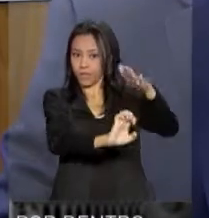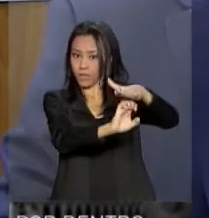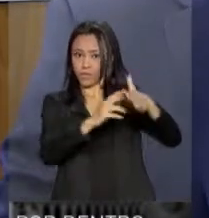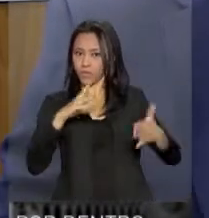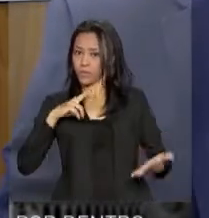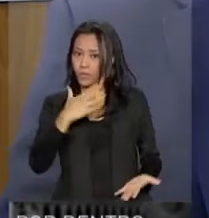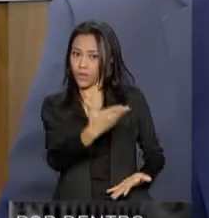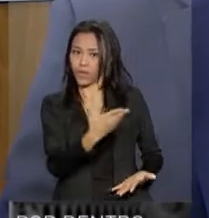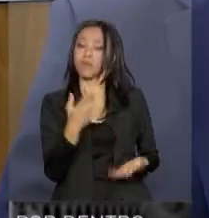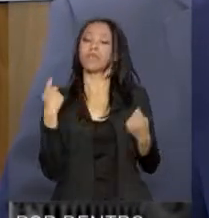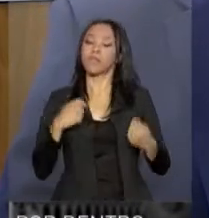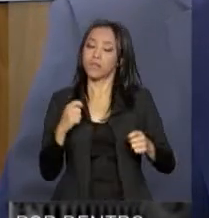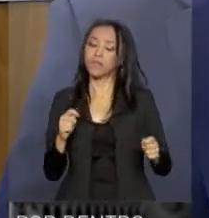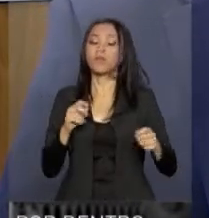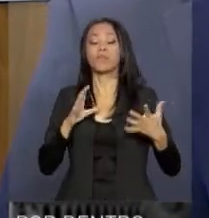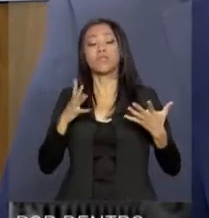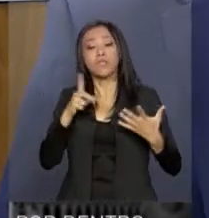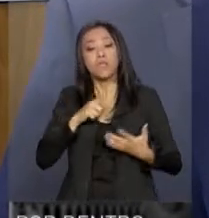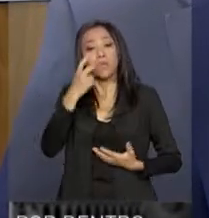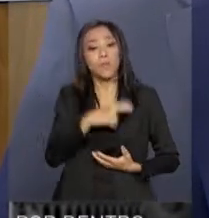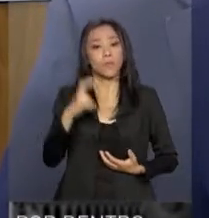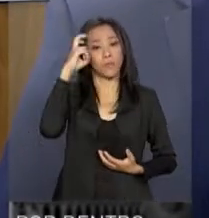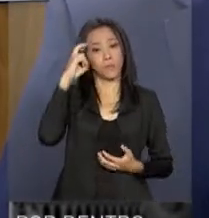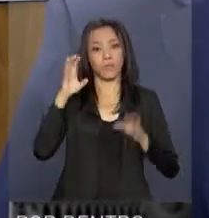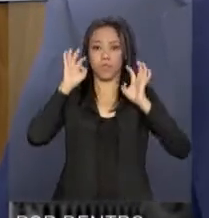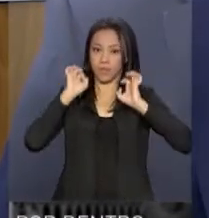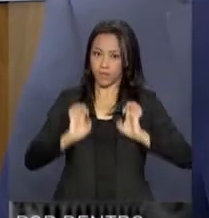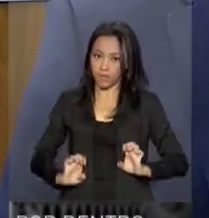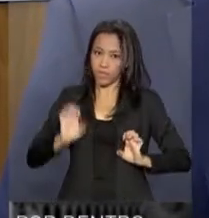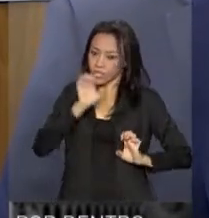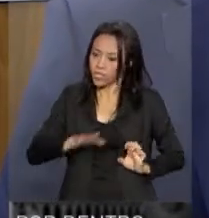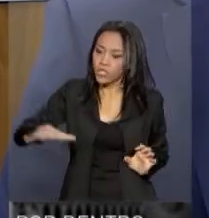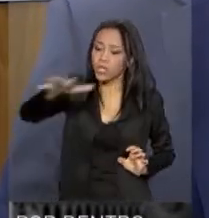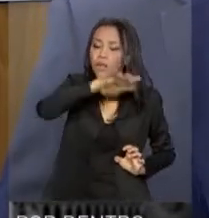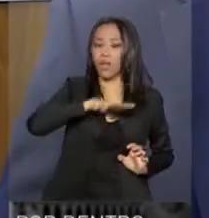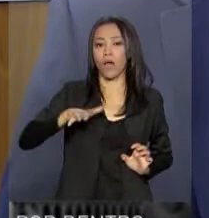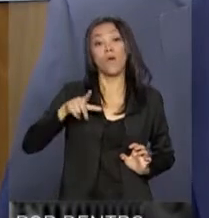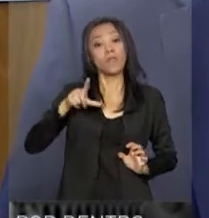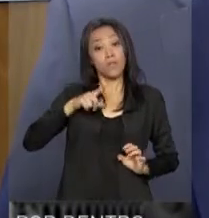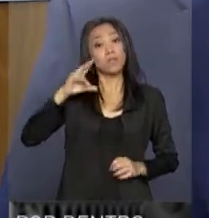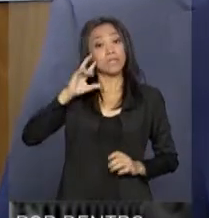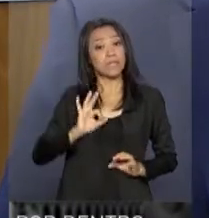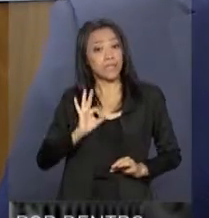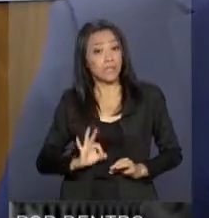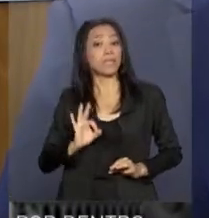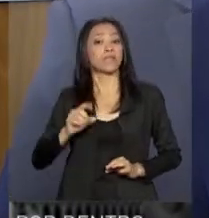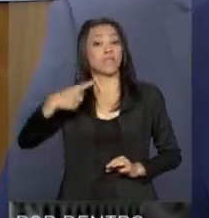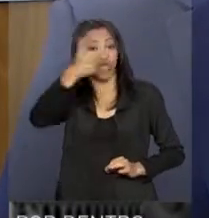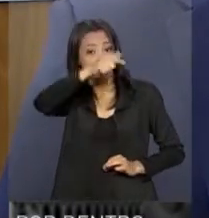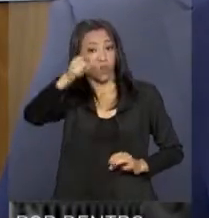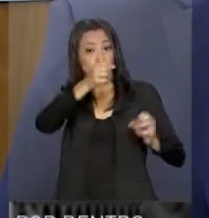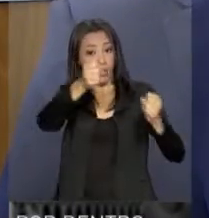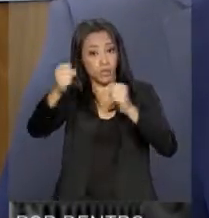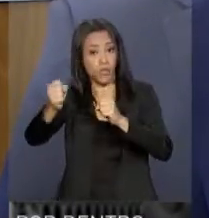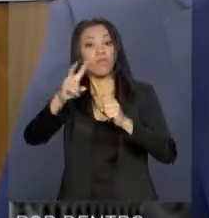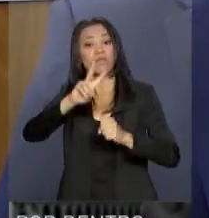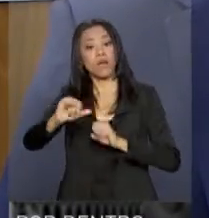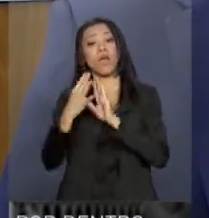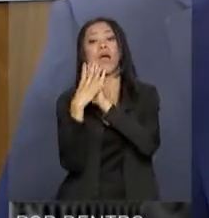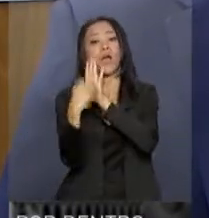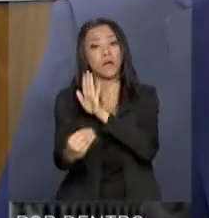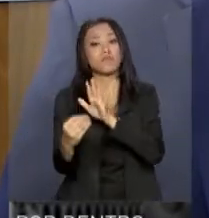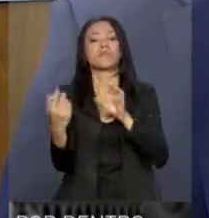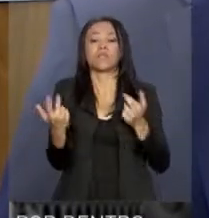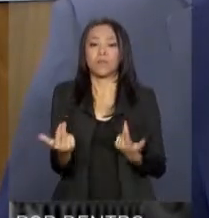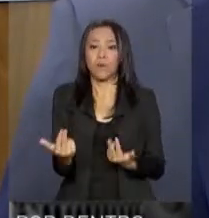ambiente ético no geral é eu tenho certeza que os outros poderes também adotaram em breve um poder executivo ele